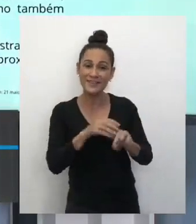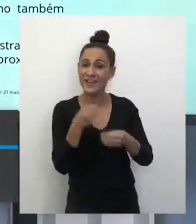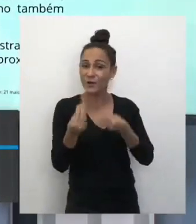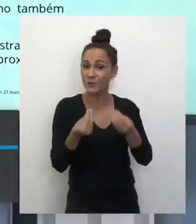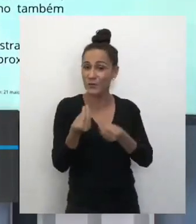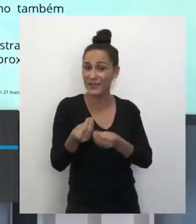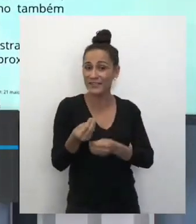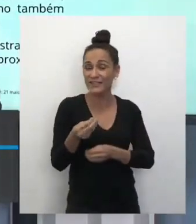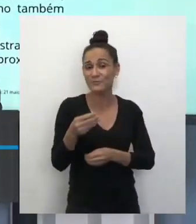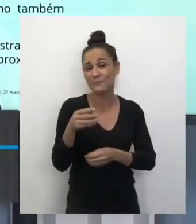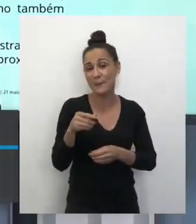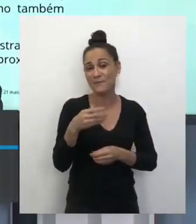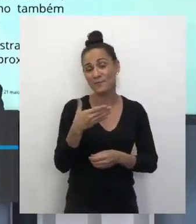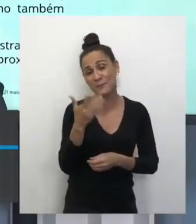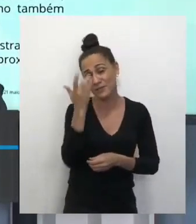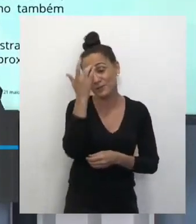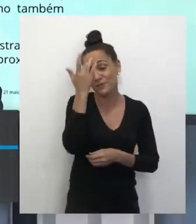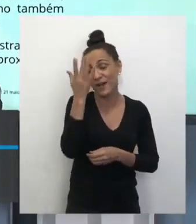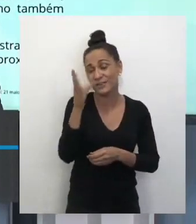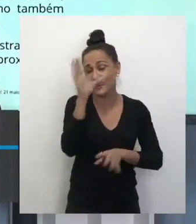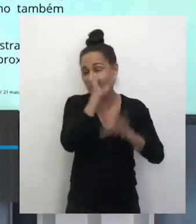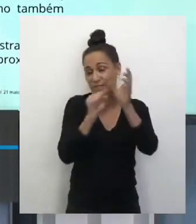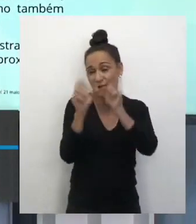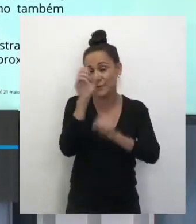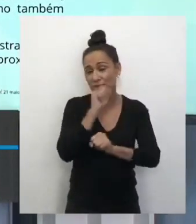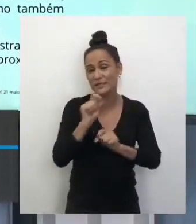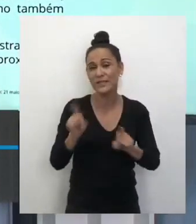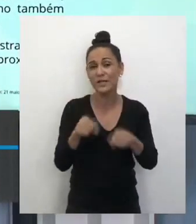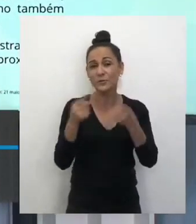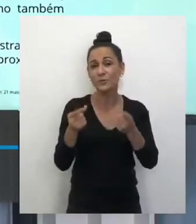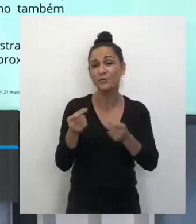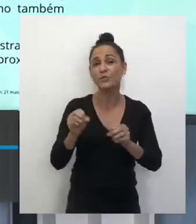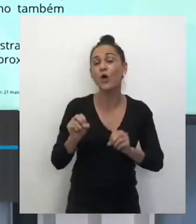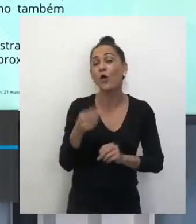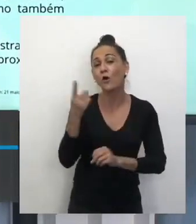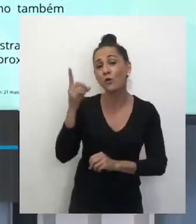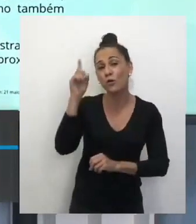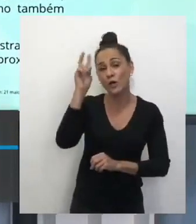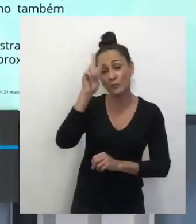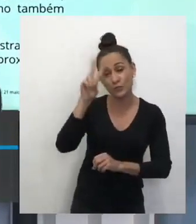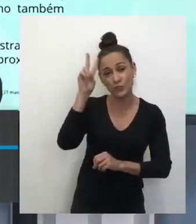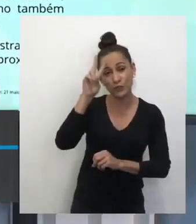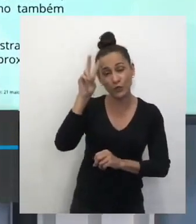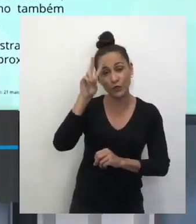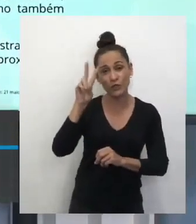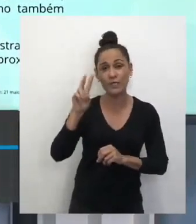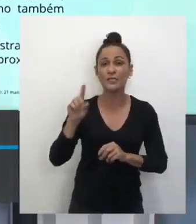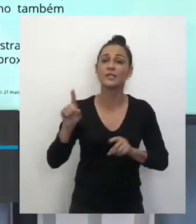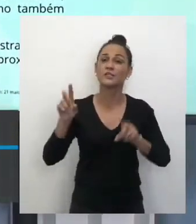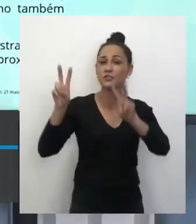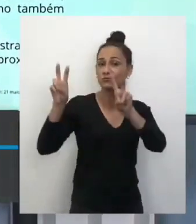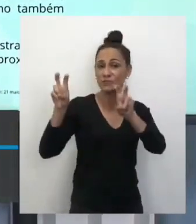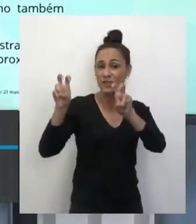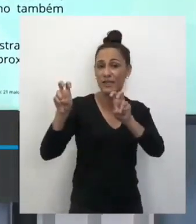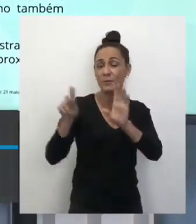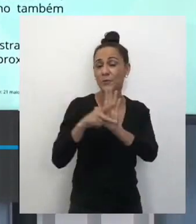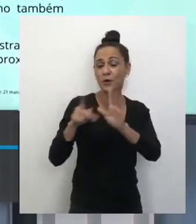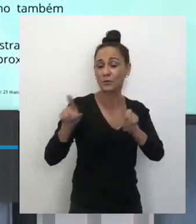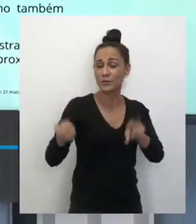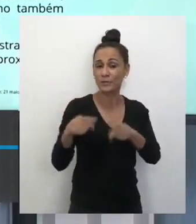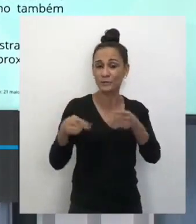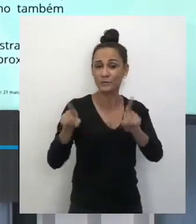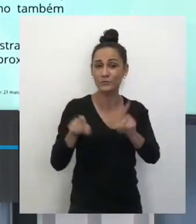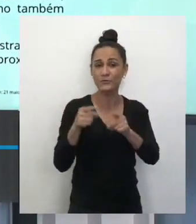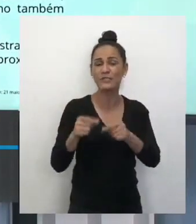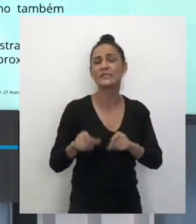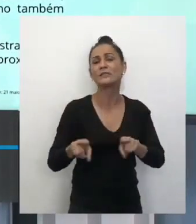boa música, onde você vai aprender sobre a história de algum estilo musical, enfim, né. Então, nós temos uma variedade, uma